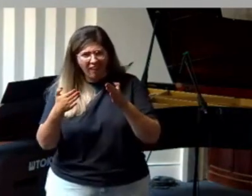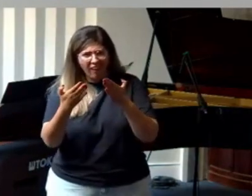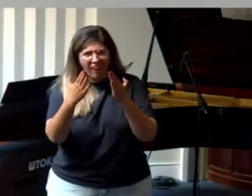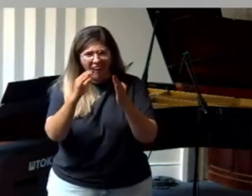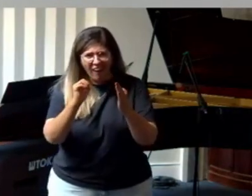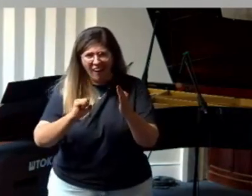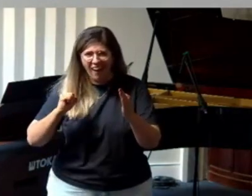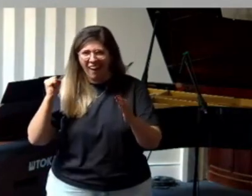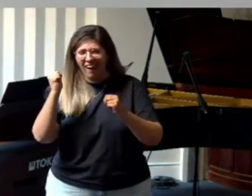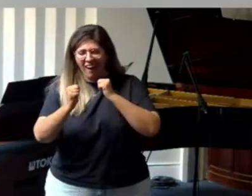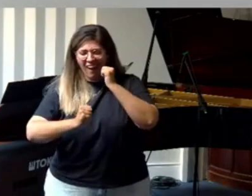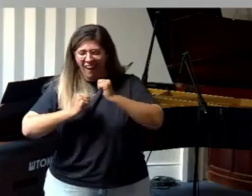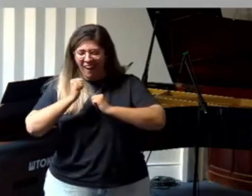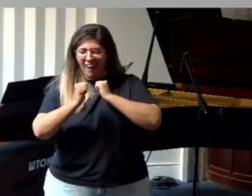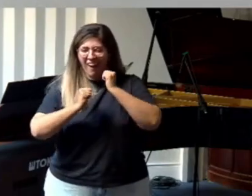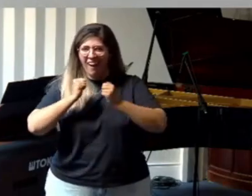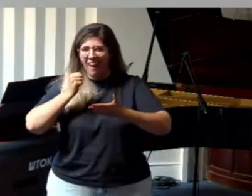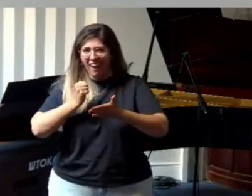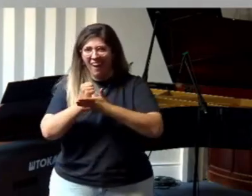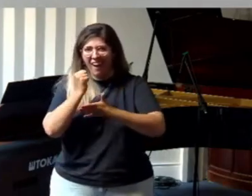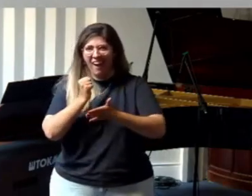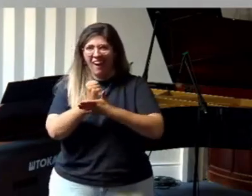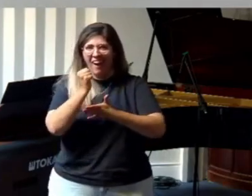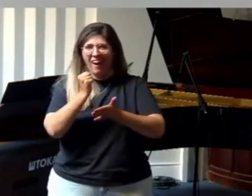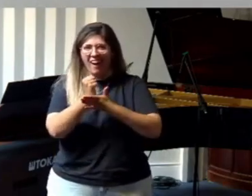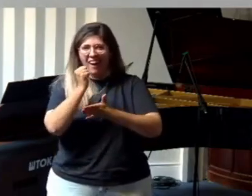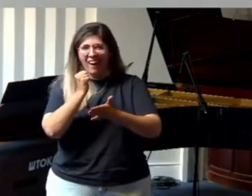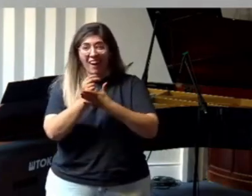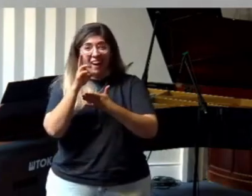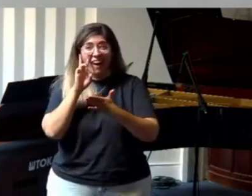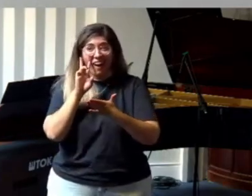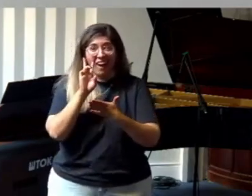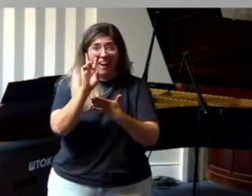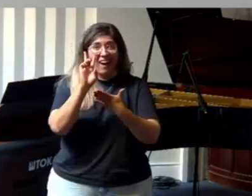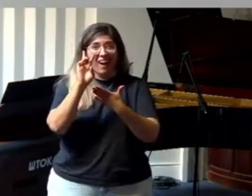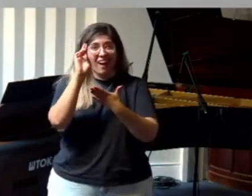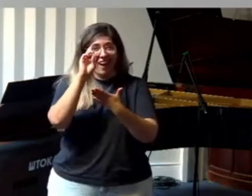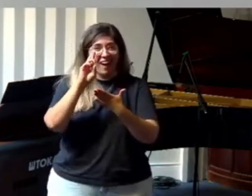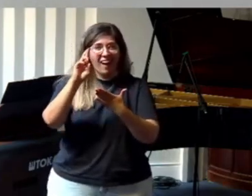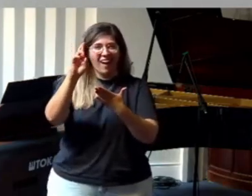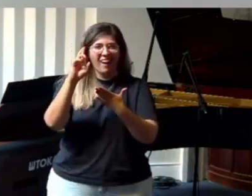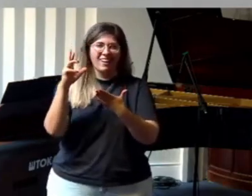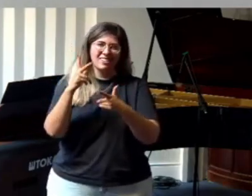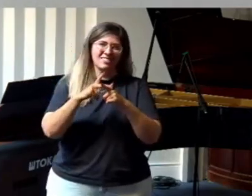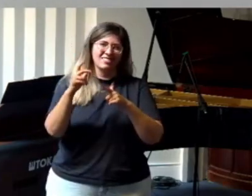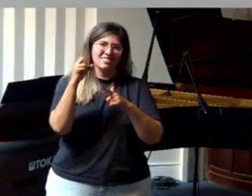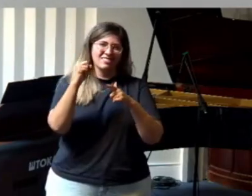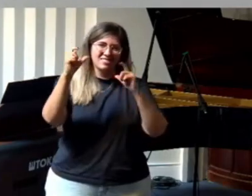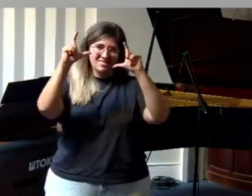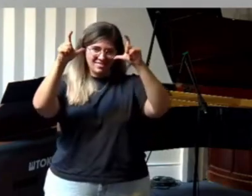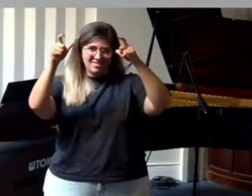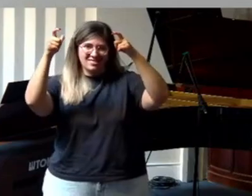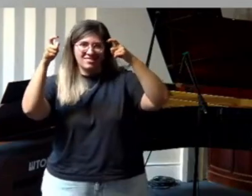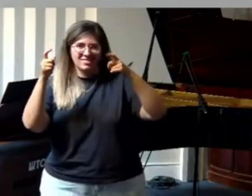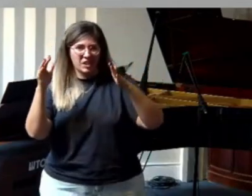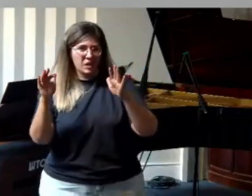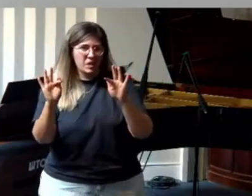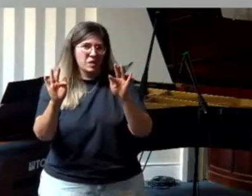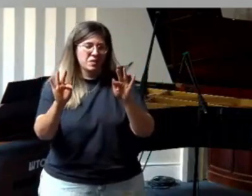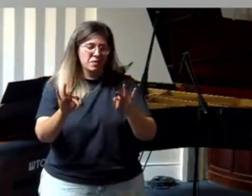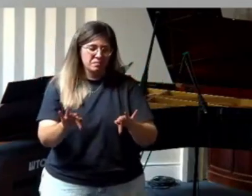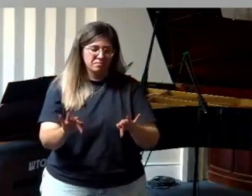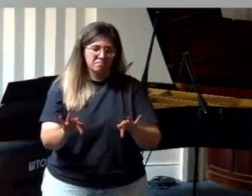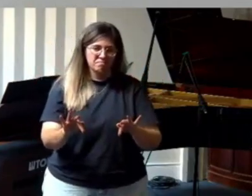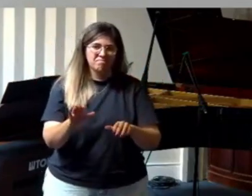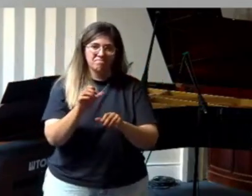com perseverança, olhando para aquele que é o vencedor e que nos aguarda no final. É a nossa esperança, é a